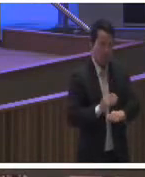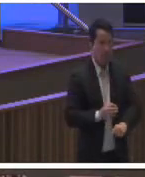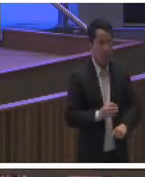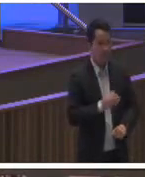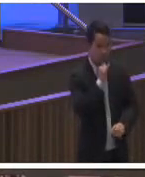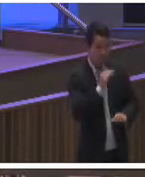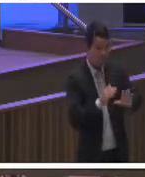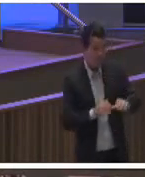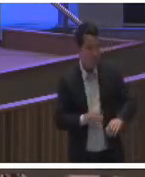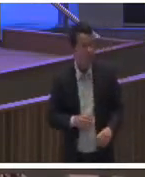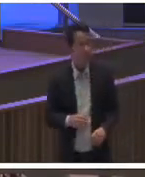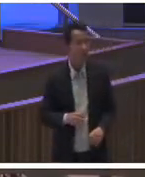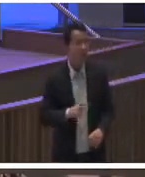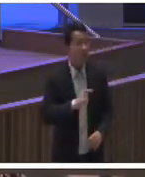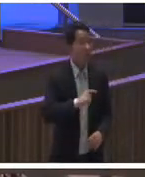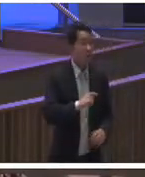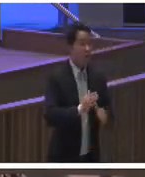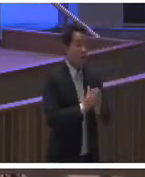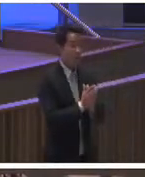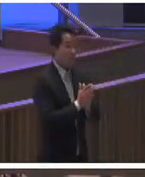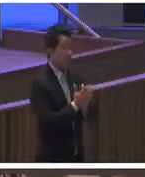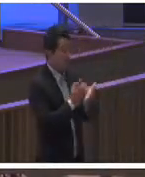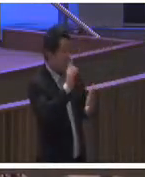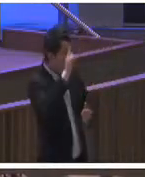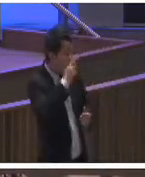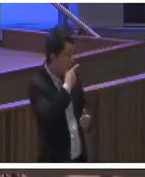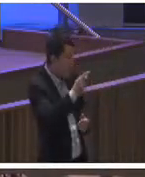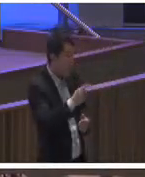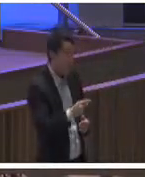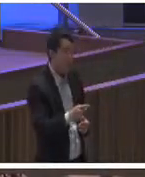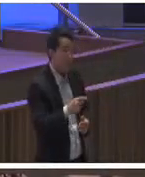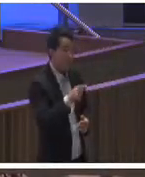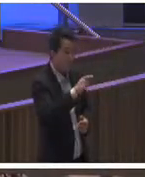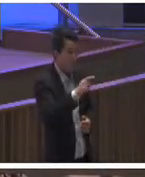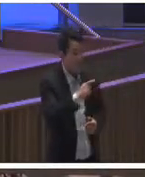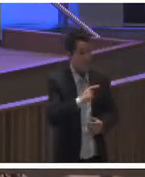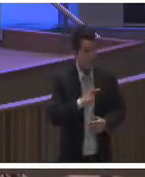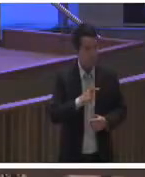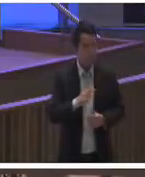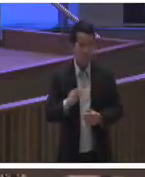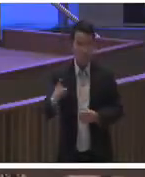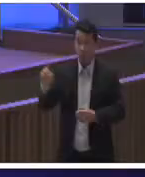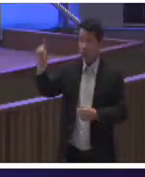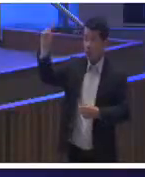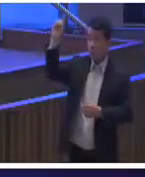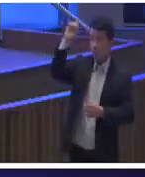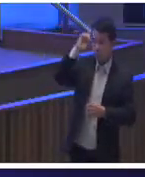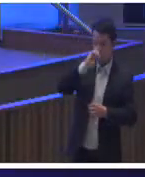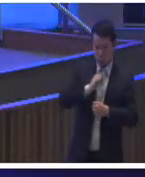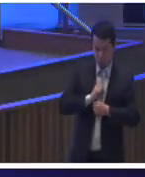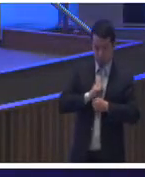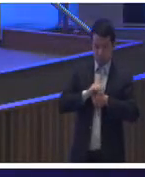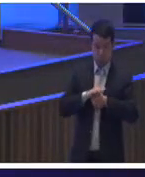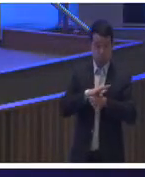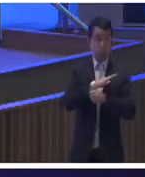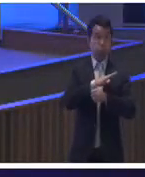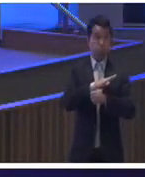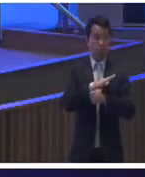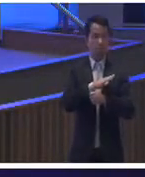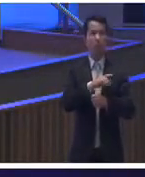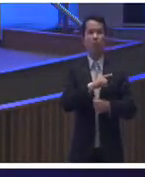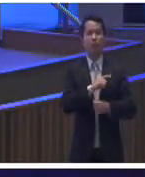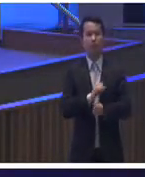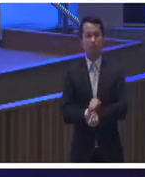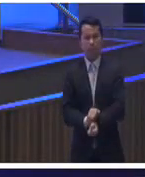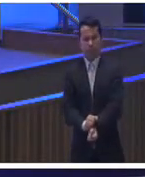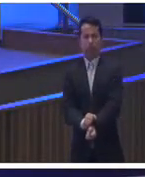ele vai dizer que elas destroem fortalezas espirituais. Eu quero dizer para você que a nossa cultura, ela